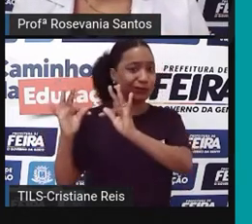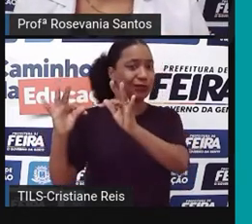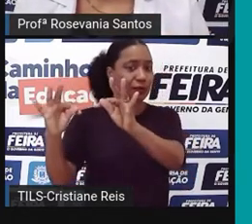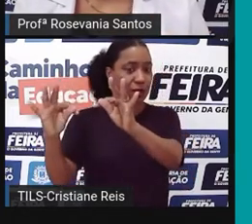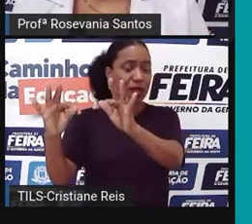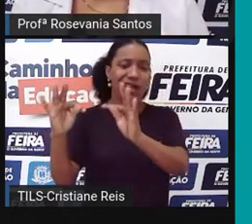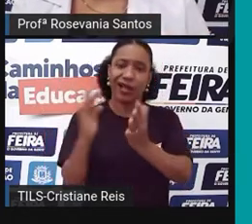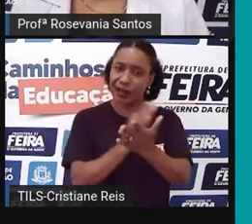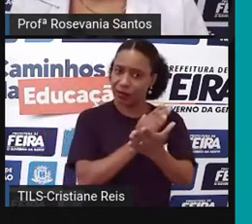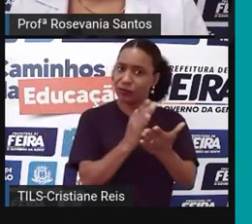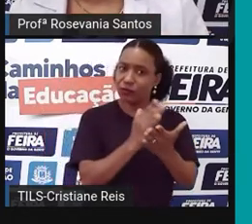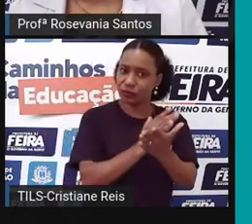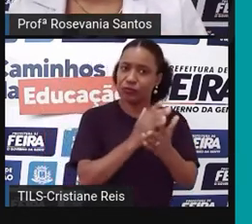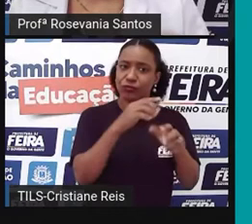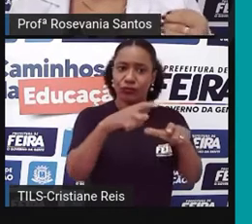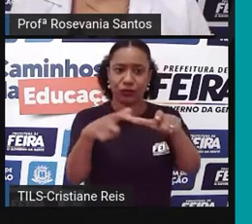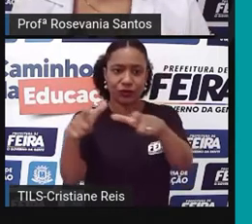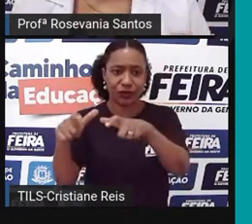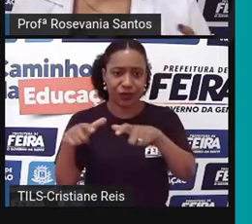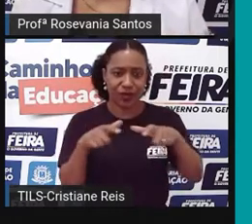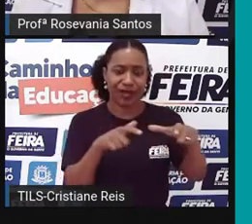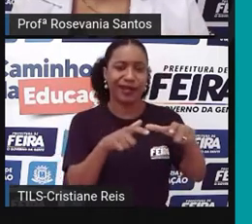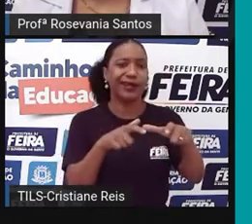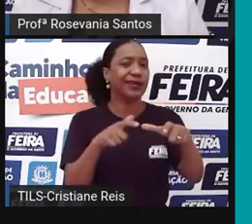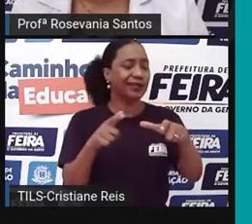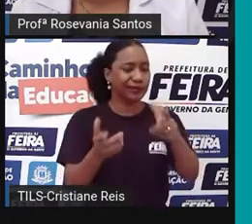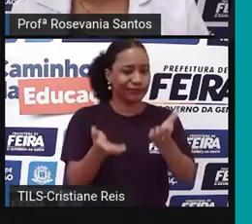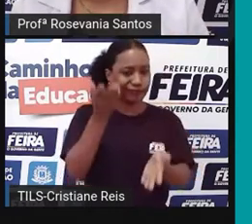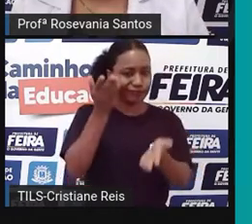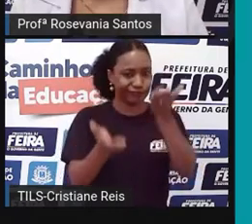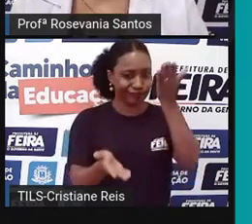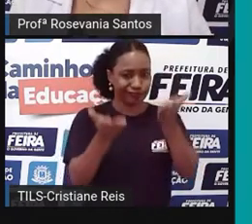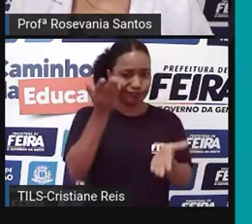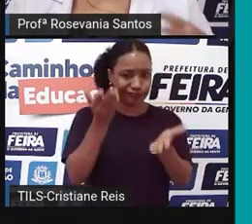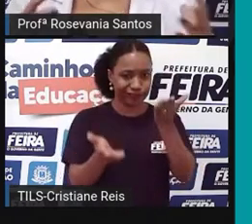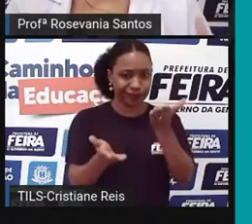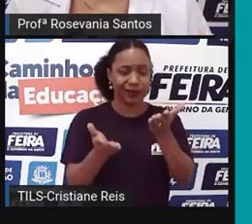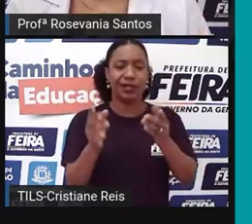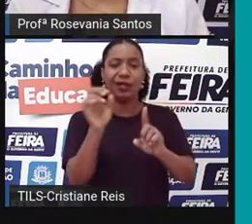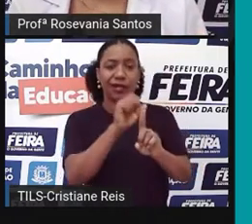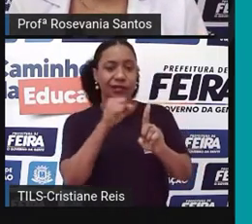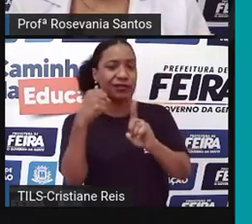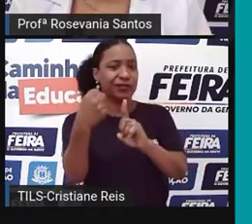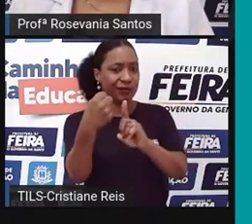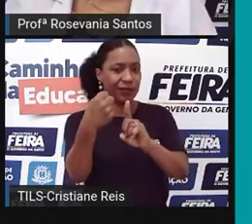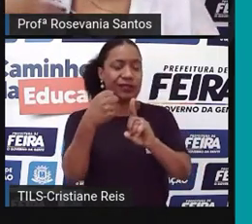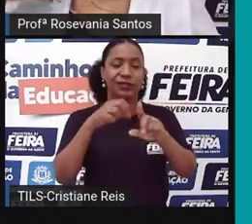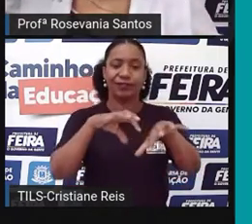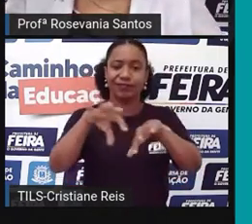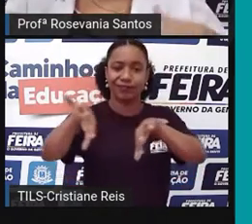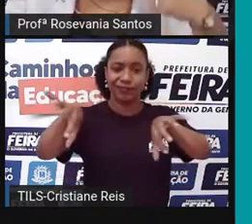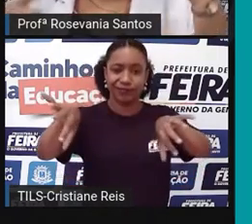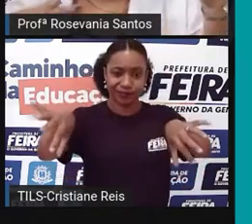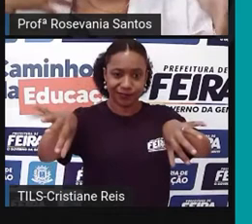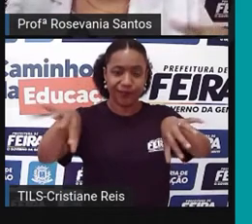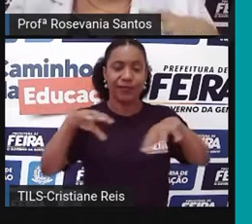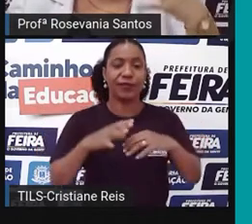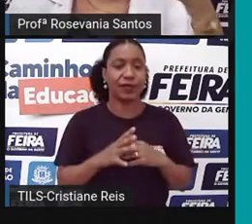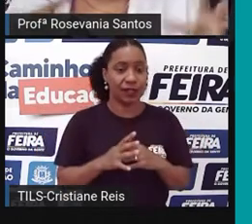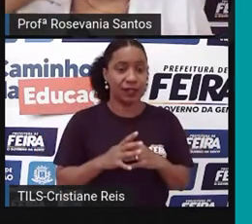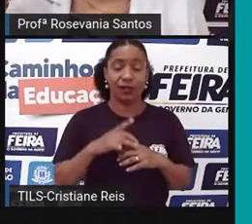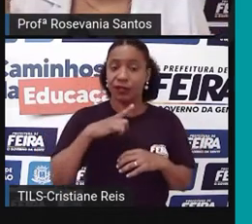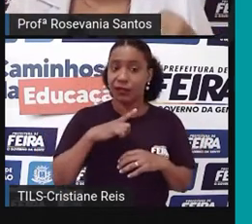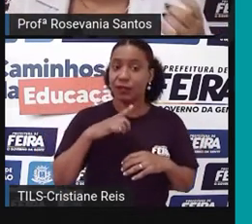acarretando desequilíbrios socioespaciais no seu espaço regional, né? Então, o que que ele está dizendo? Que apesar de a gente ter